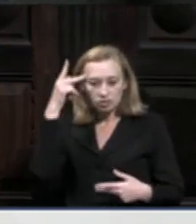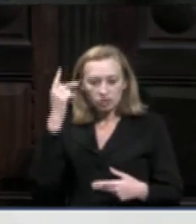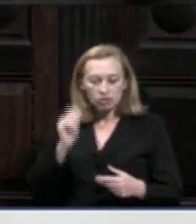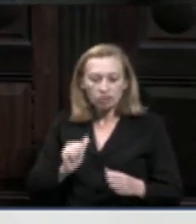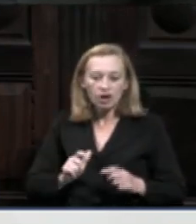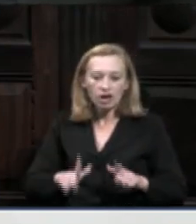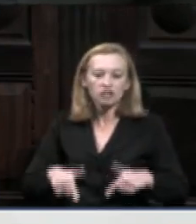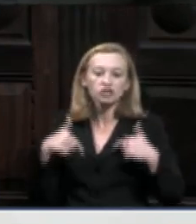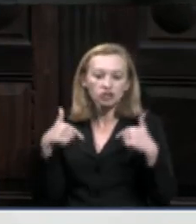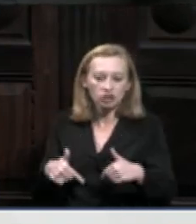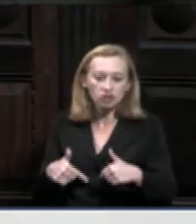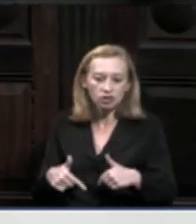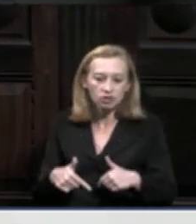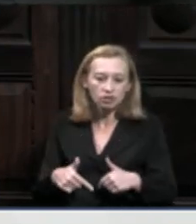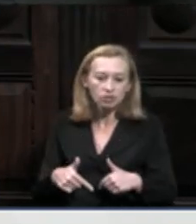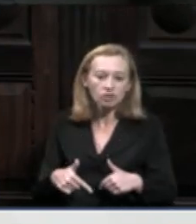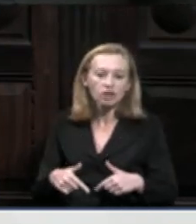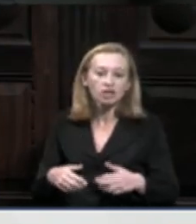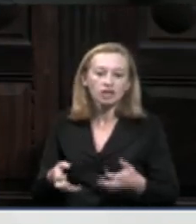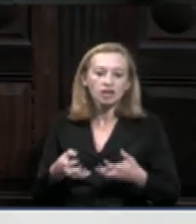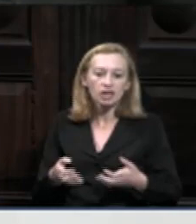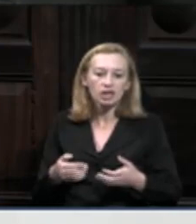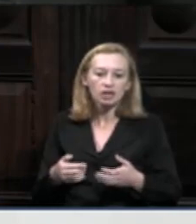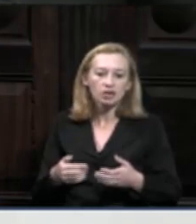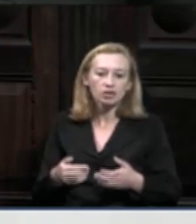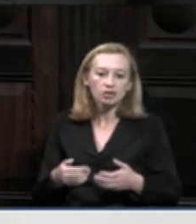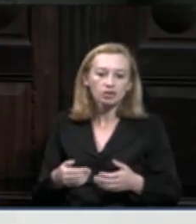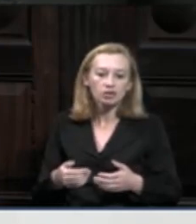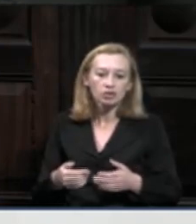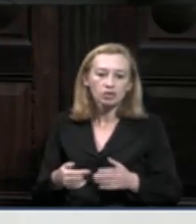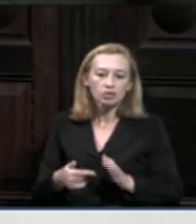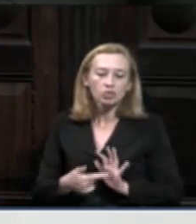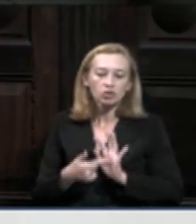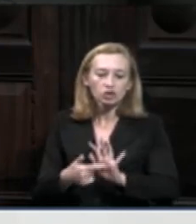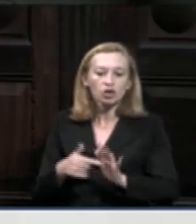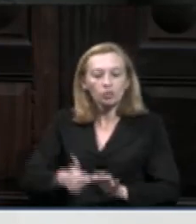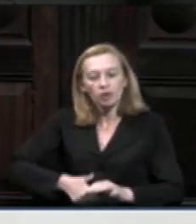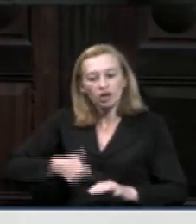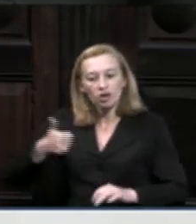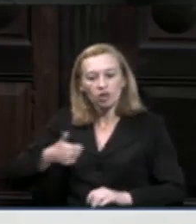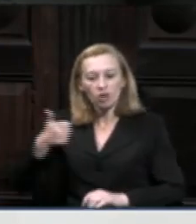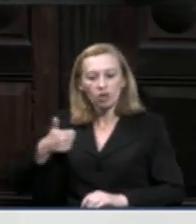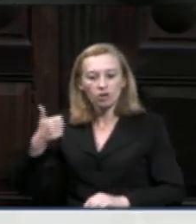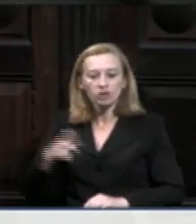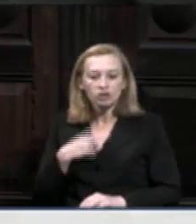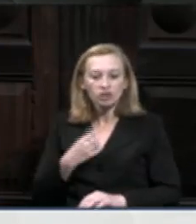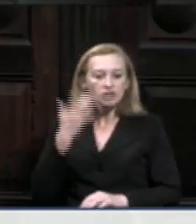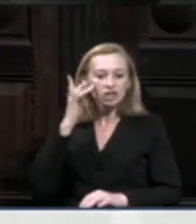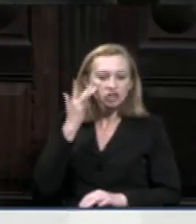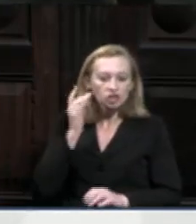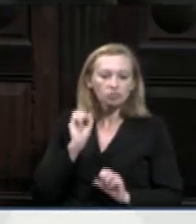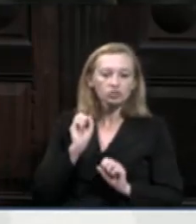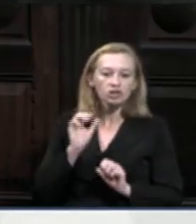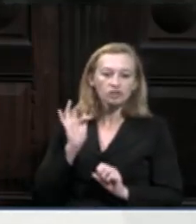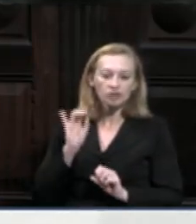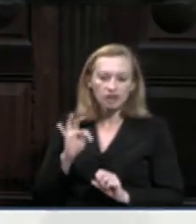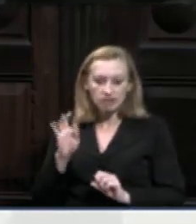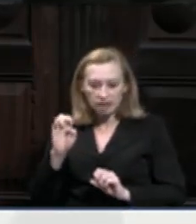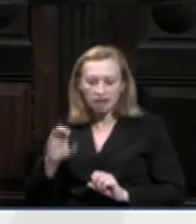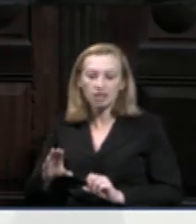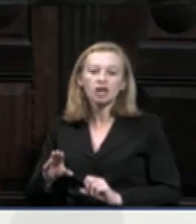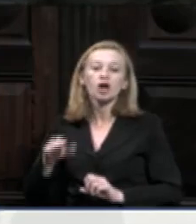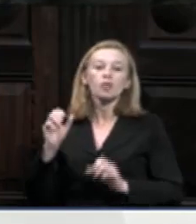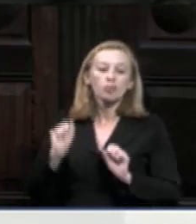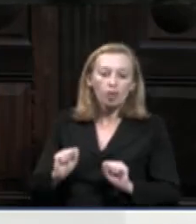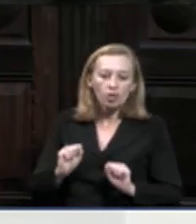um esforço de tentar propor um redesenho institucional da FATEC. Nós achamos que, inclusive, a FATEC pode dar lugar a um